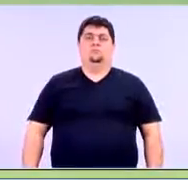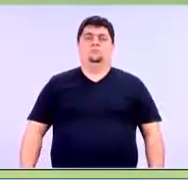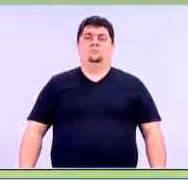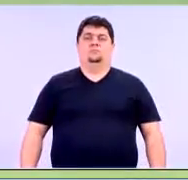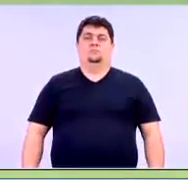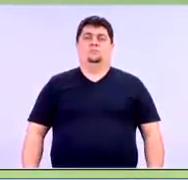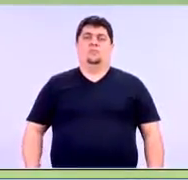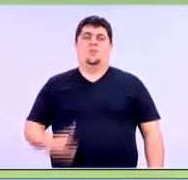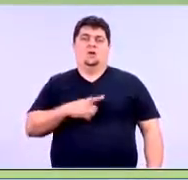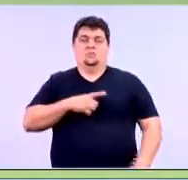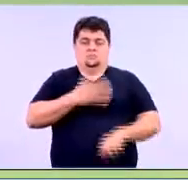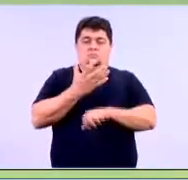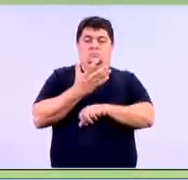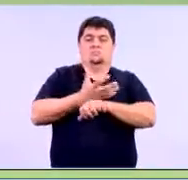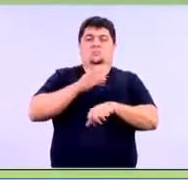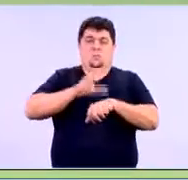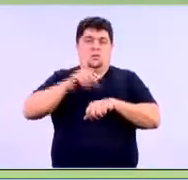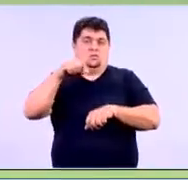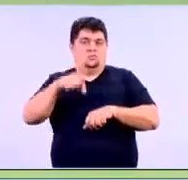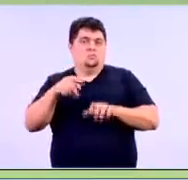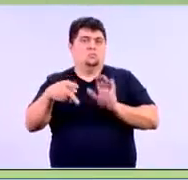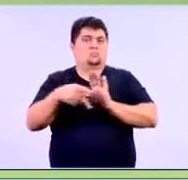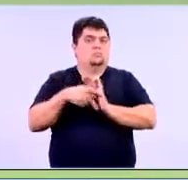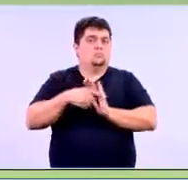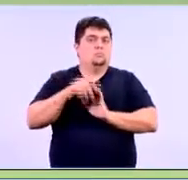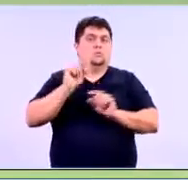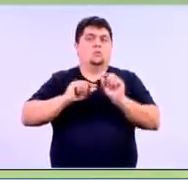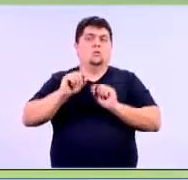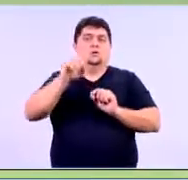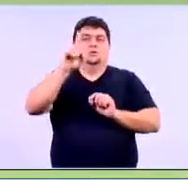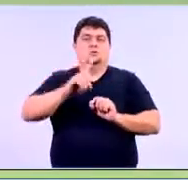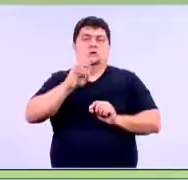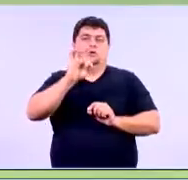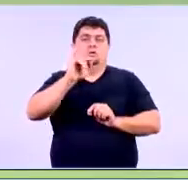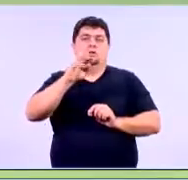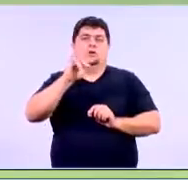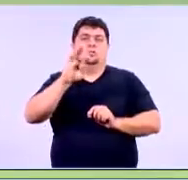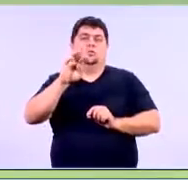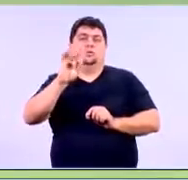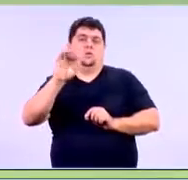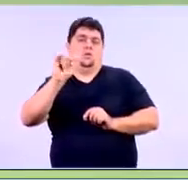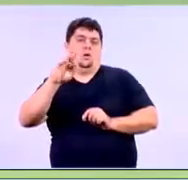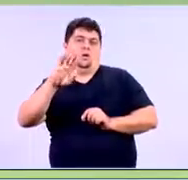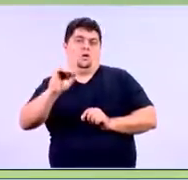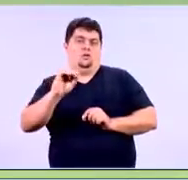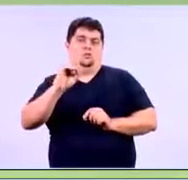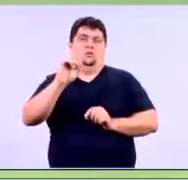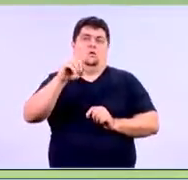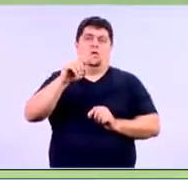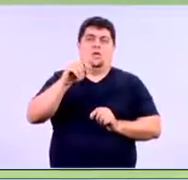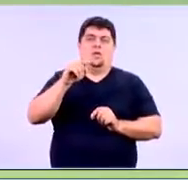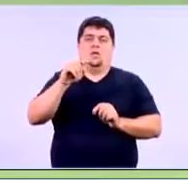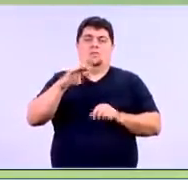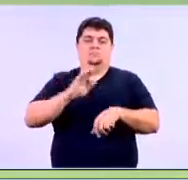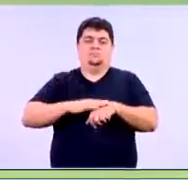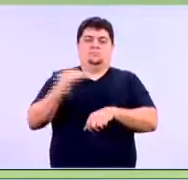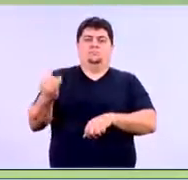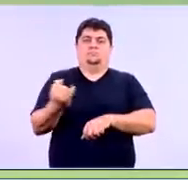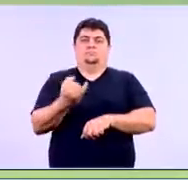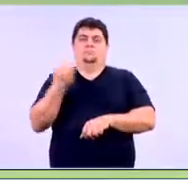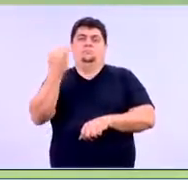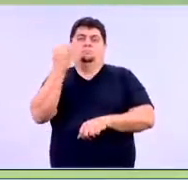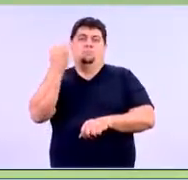A disciplina do curso, aqui temos o direito tributário, é o que, senhores? É um dos setores que compõem